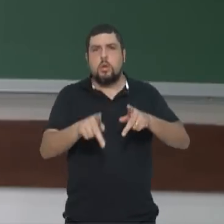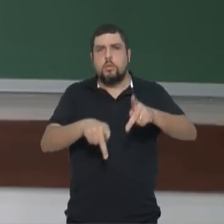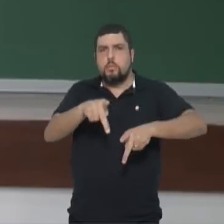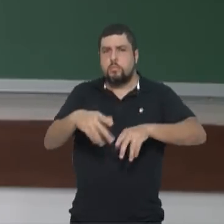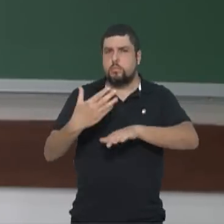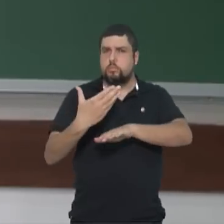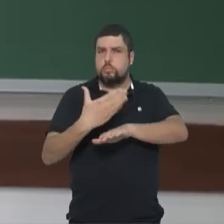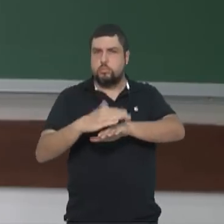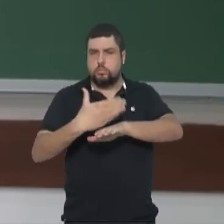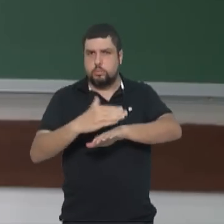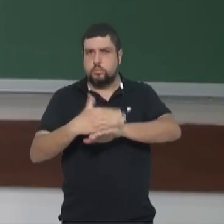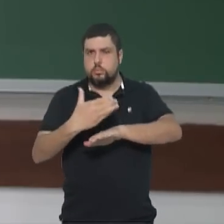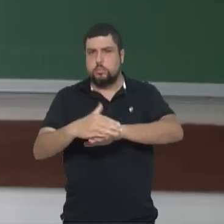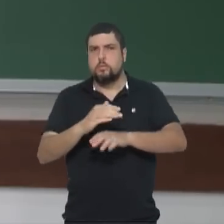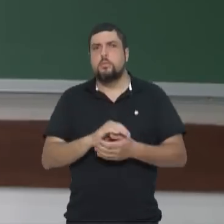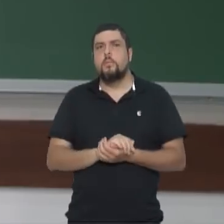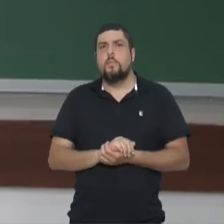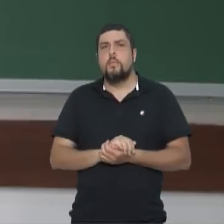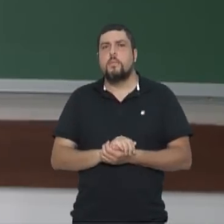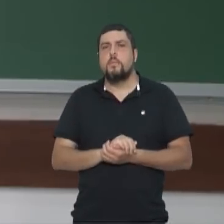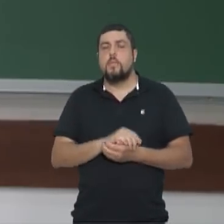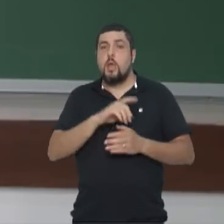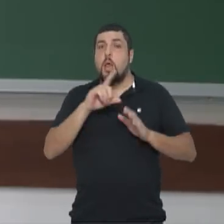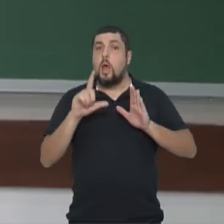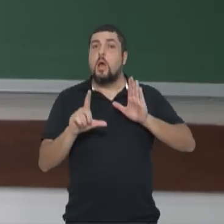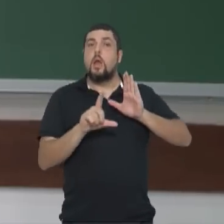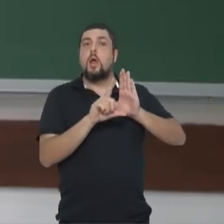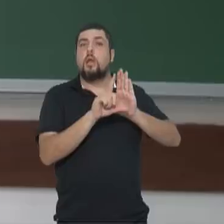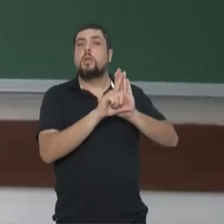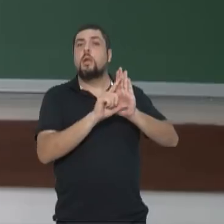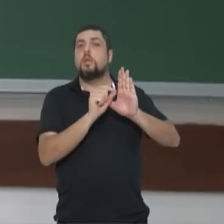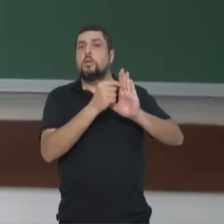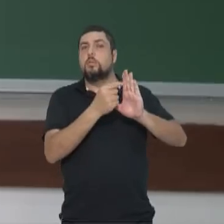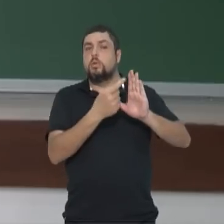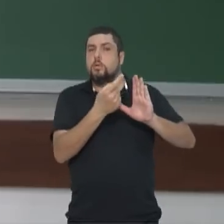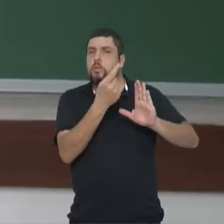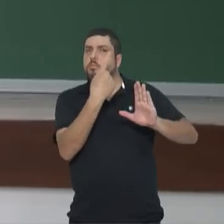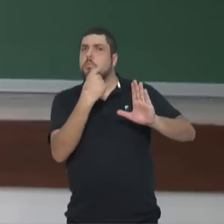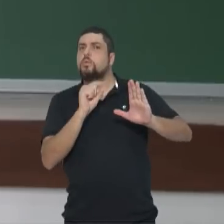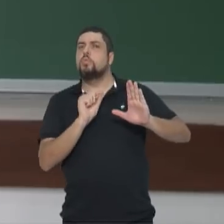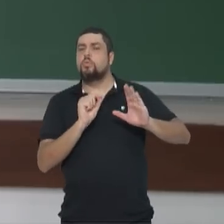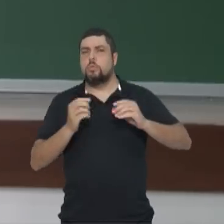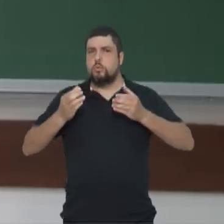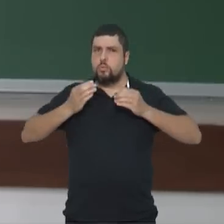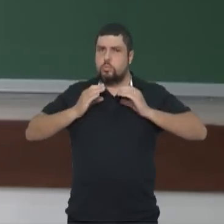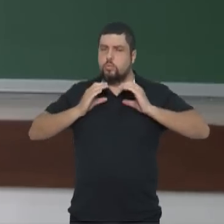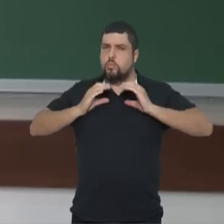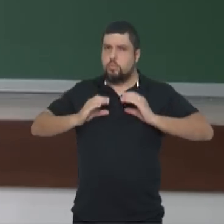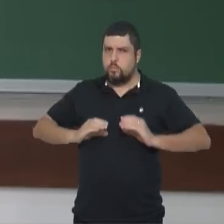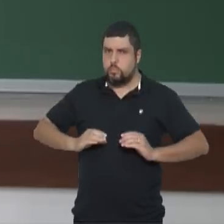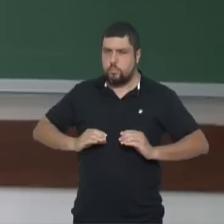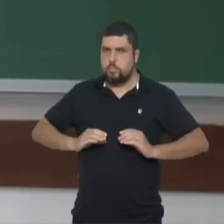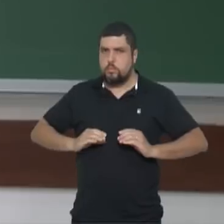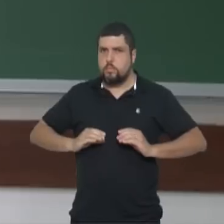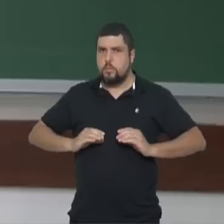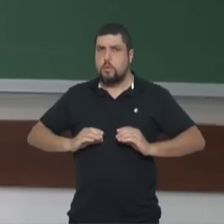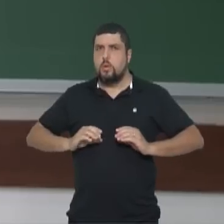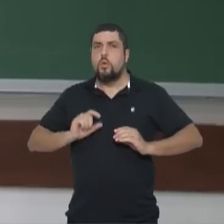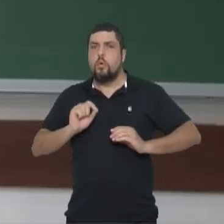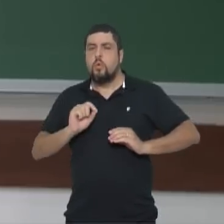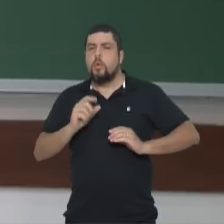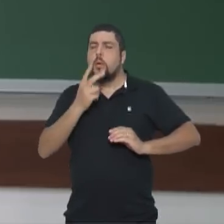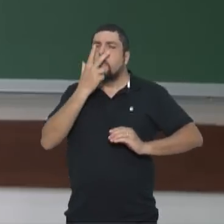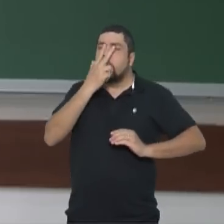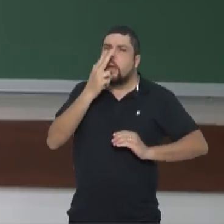A lei exige que nós tenhamos um comportamento padrão,